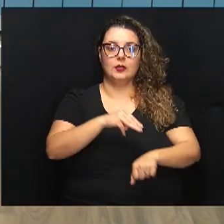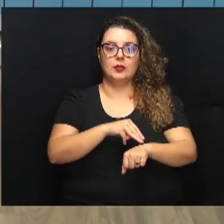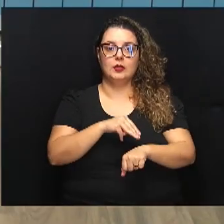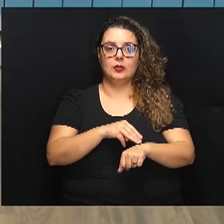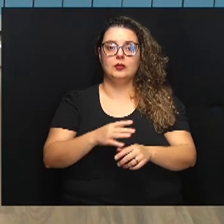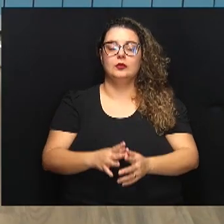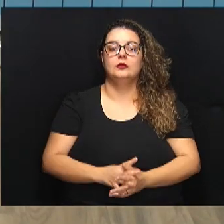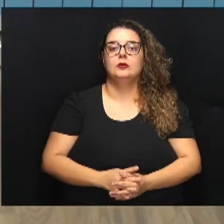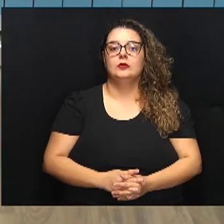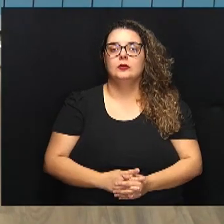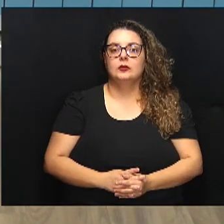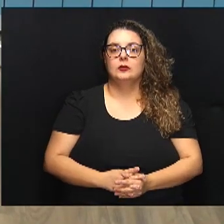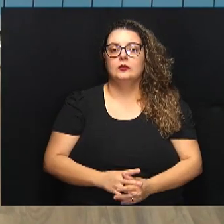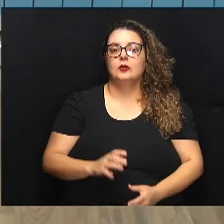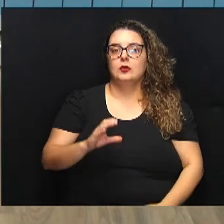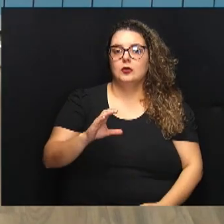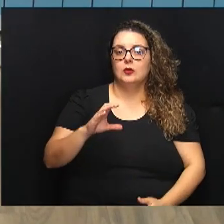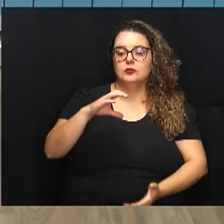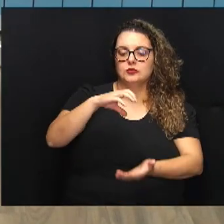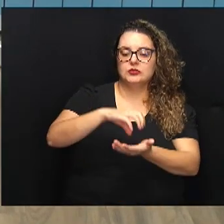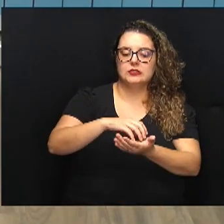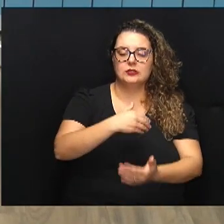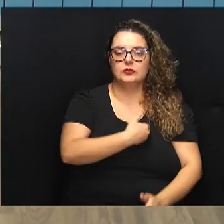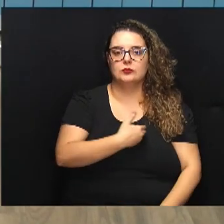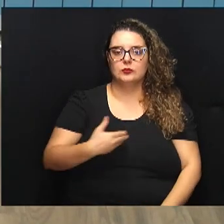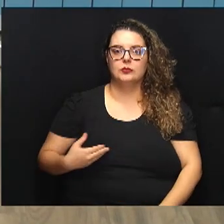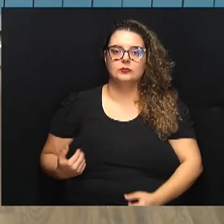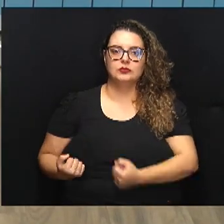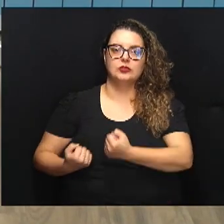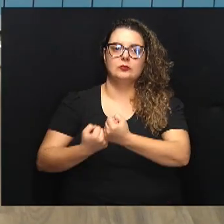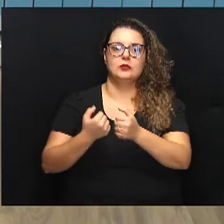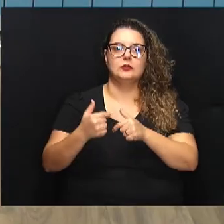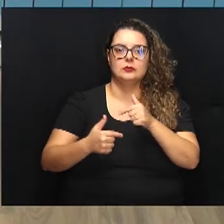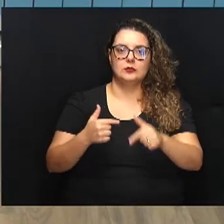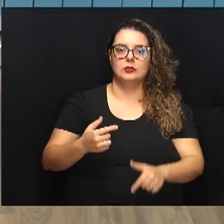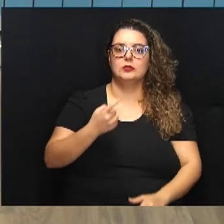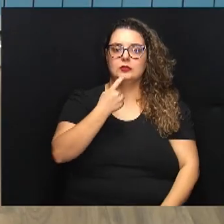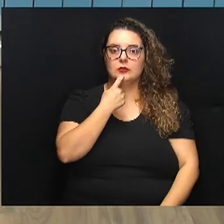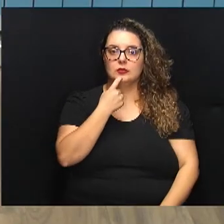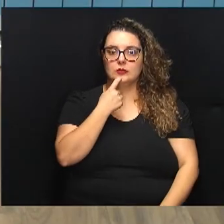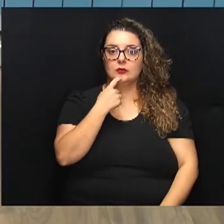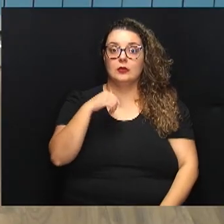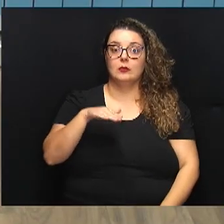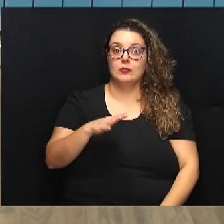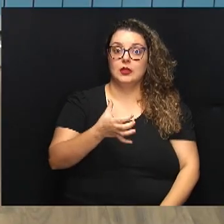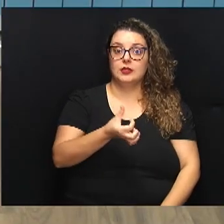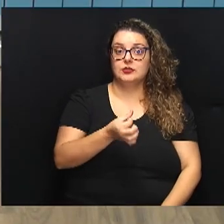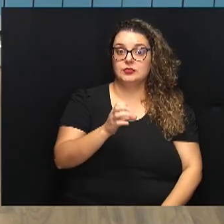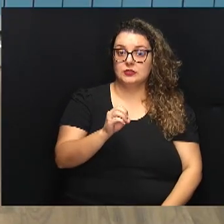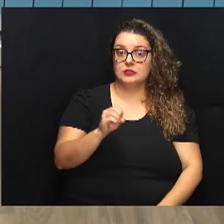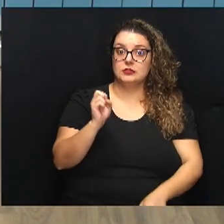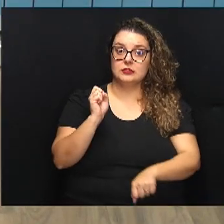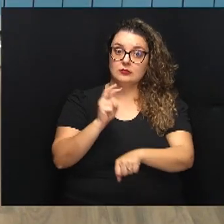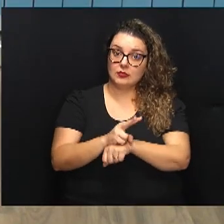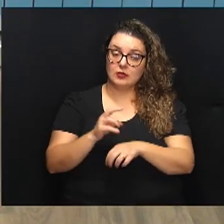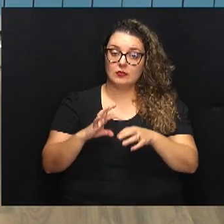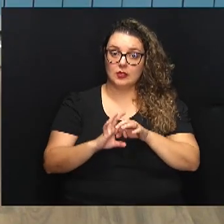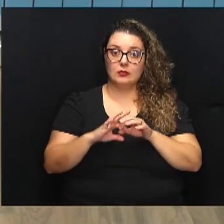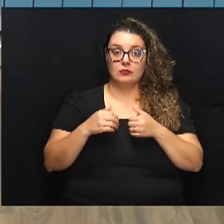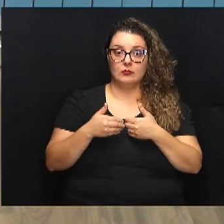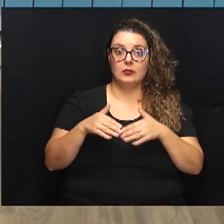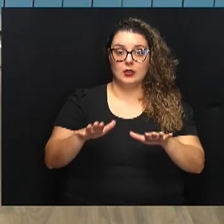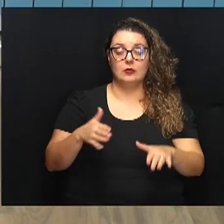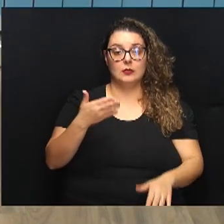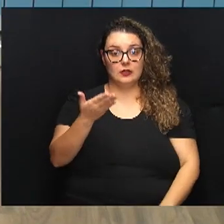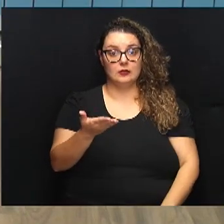1h mais 4 minutos. O Centro Público de Apoio ao Trabalhador de Campinas está com mais de 600 vagas disponíveis. Então, para